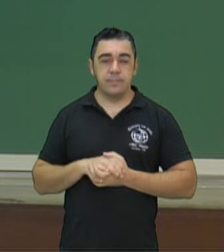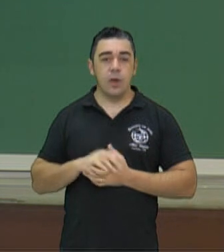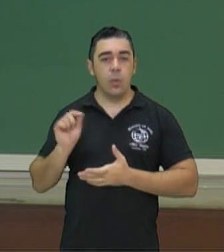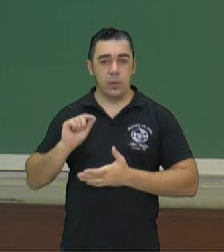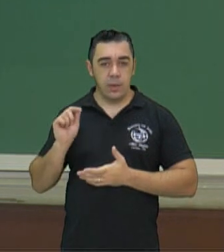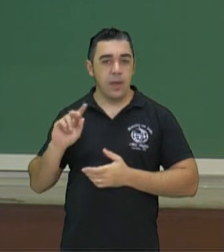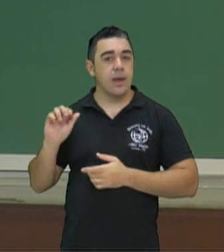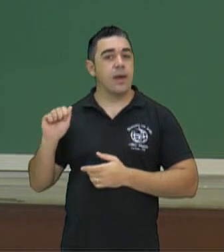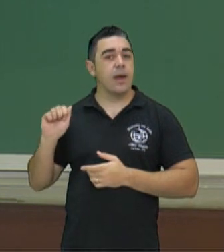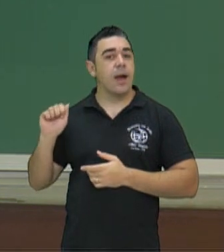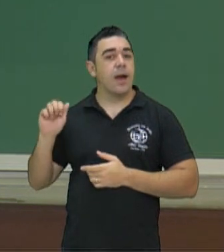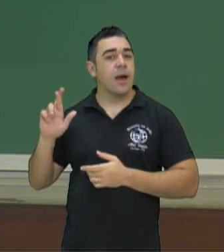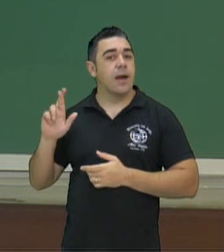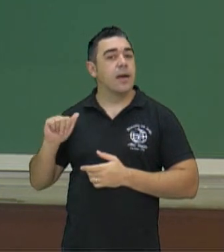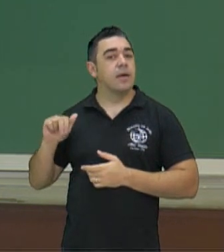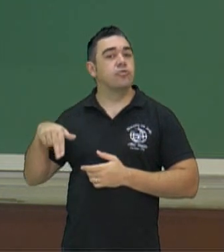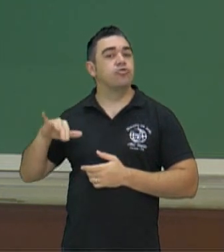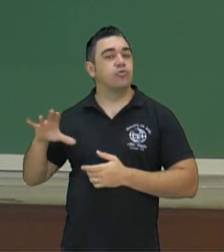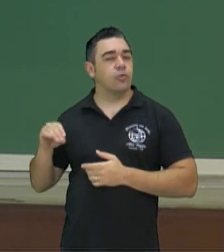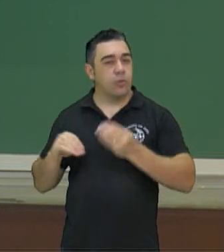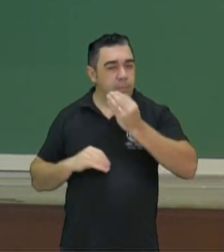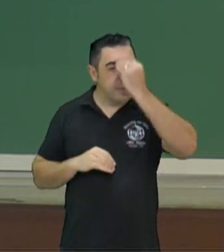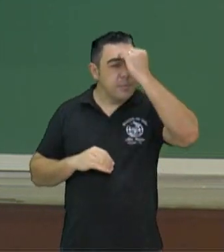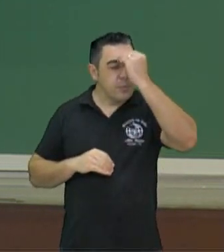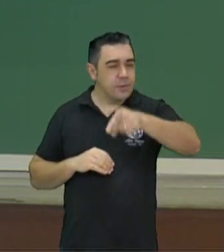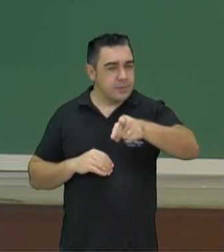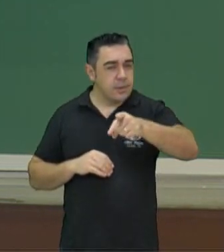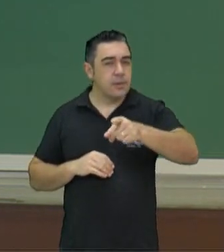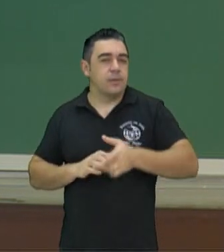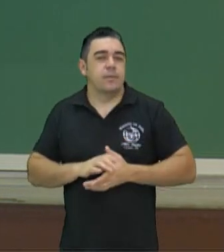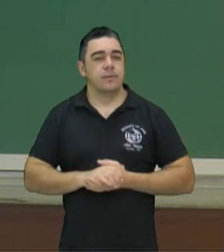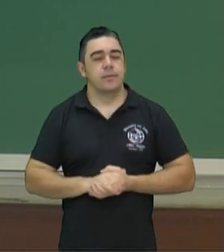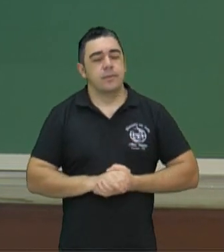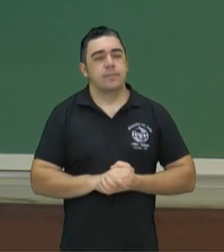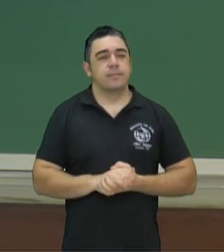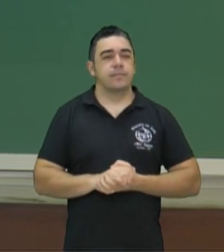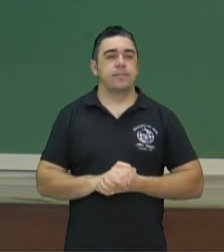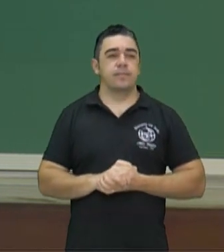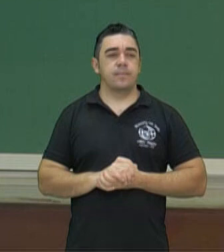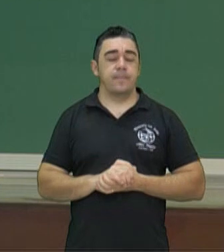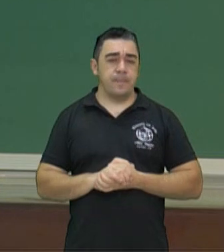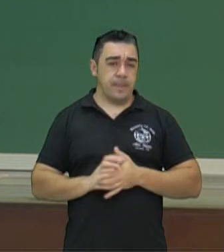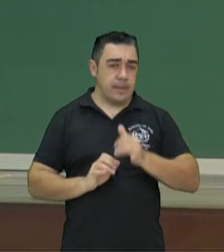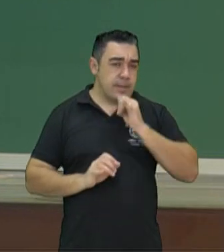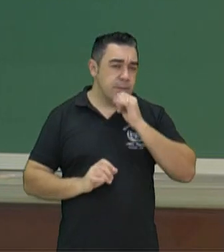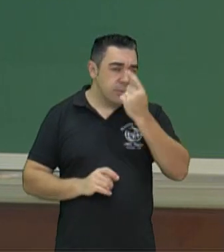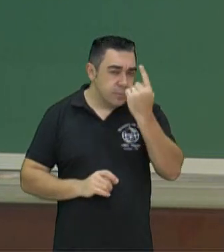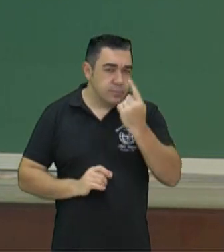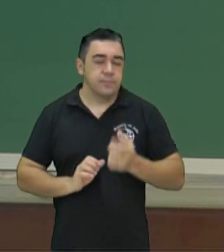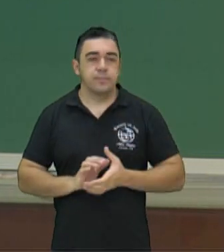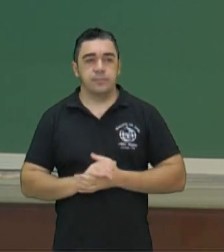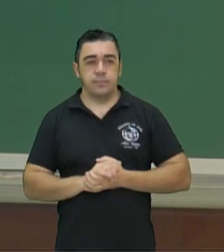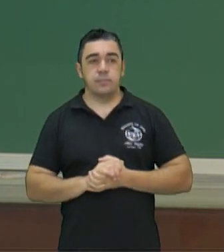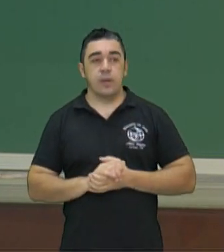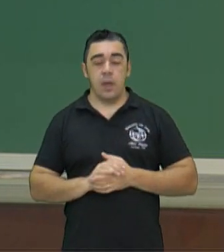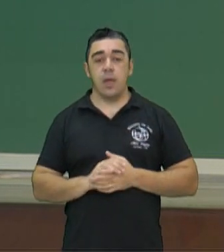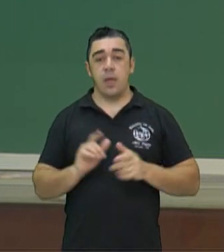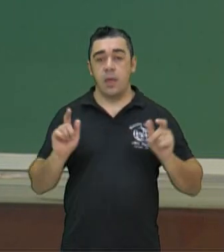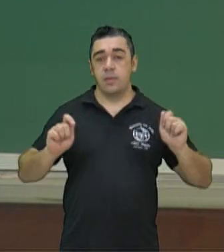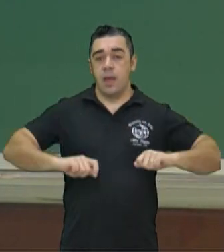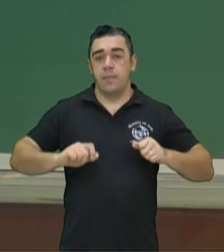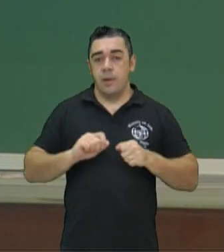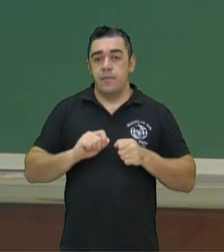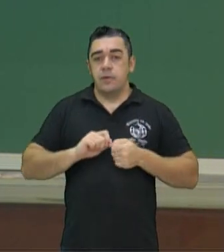é arranjo. Então, pra gente não esquecer. Vamos fazer um exemplo aqui que a gente vai